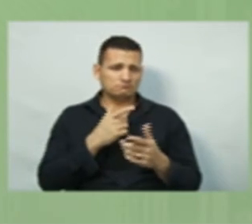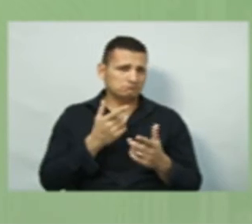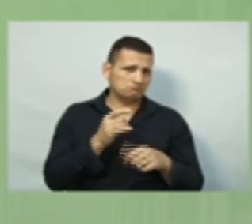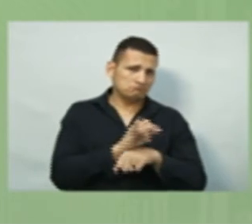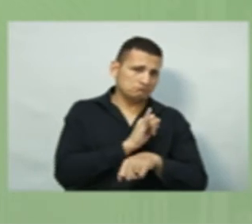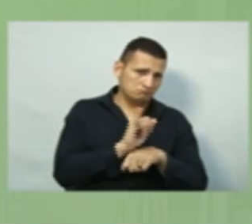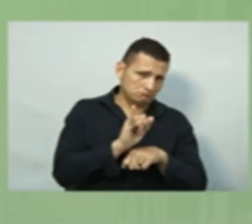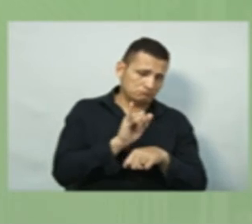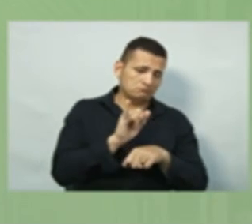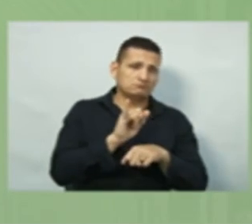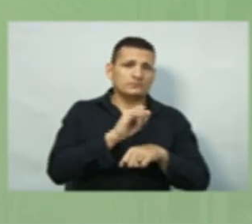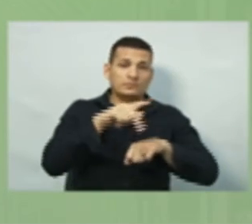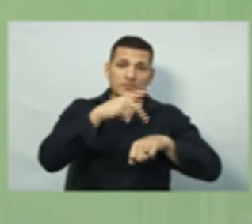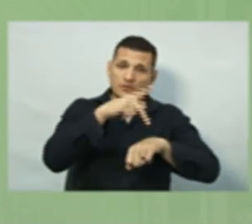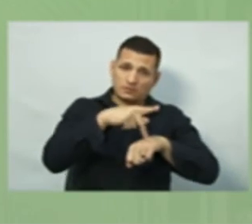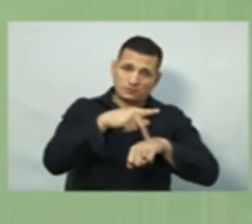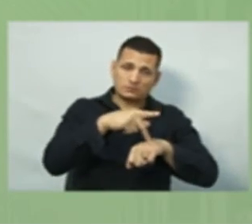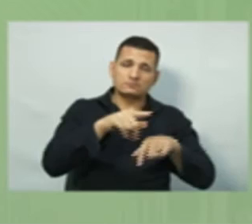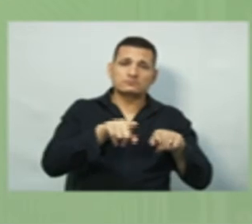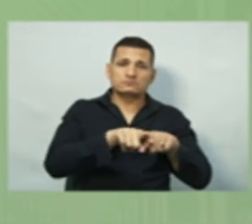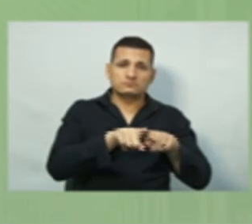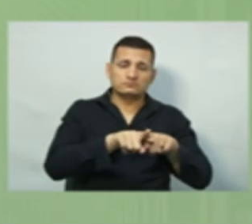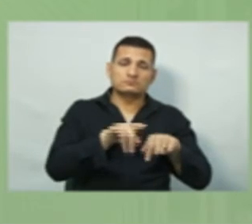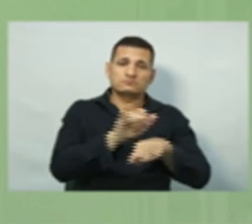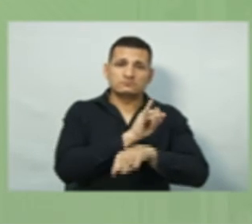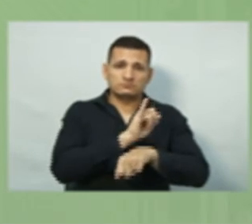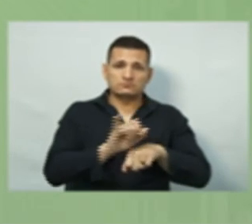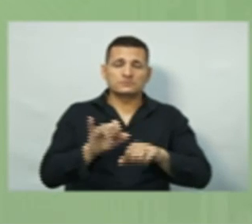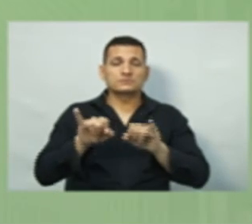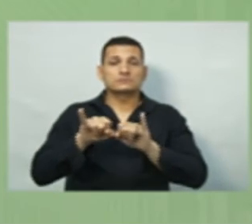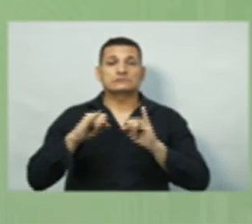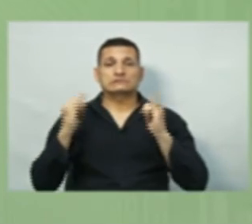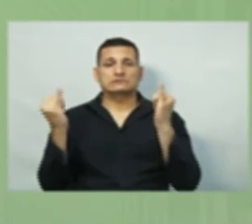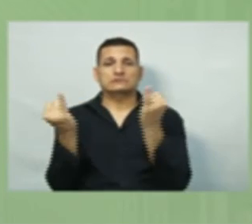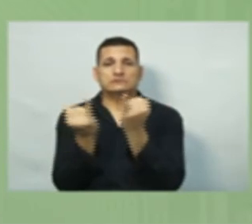uma estratégia internacional para nos levar ao desenvolvimento.